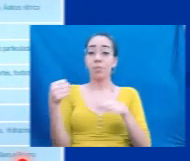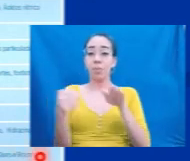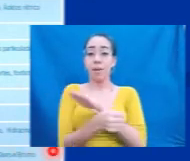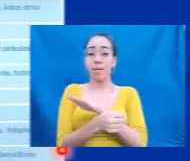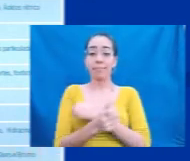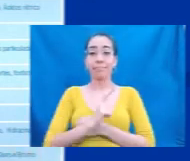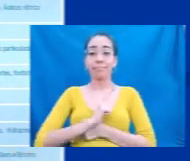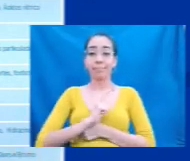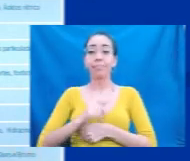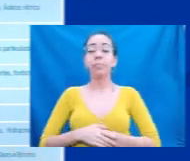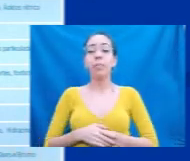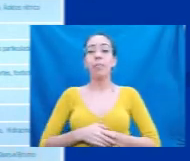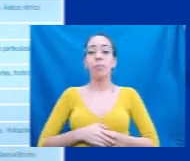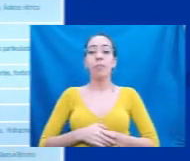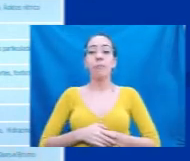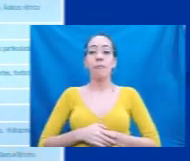Aqui também, gente, é só